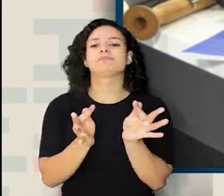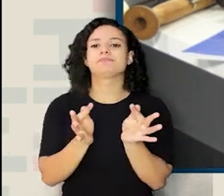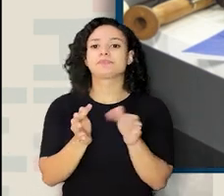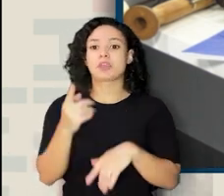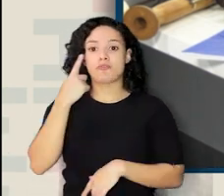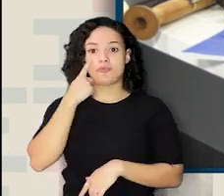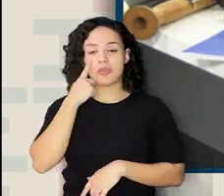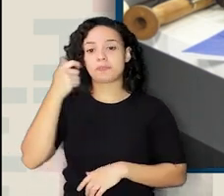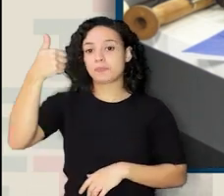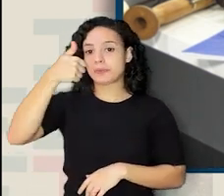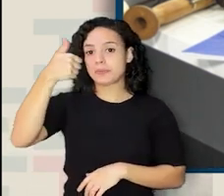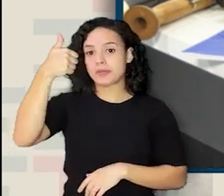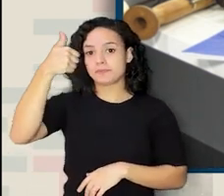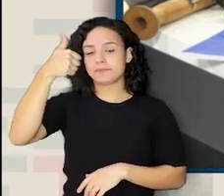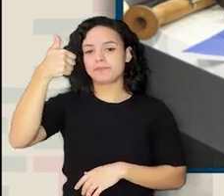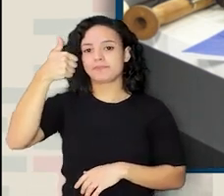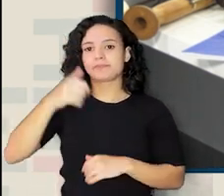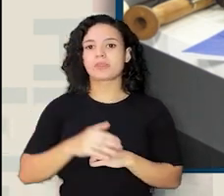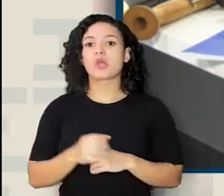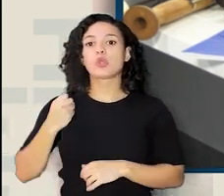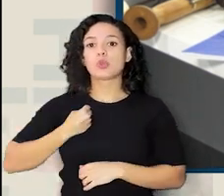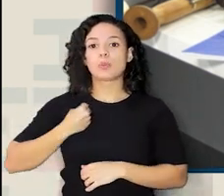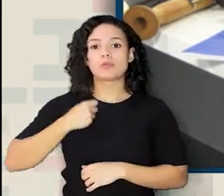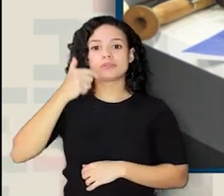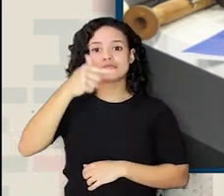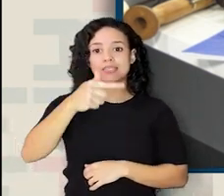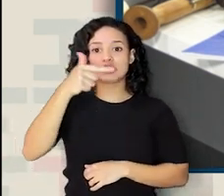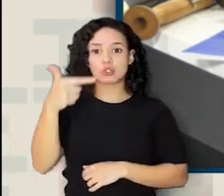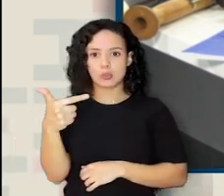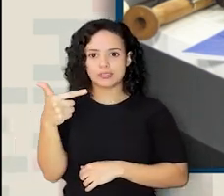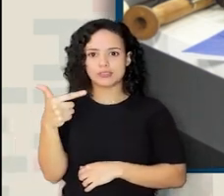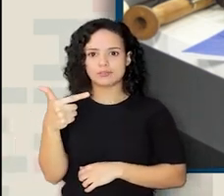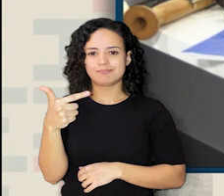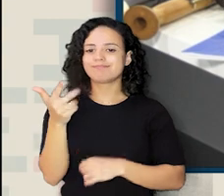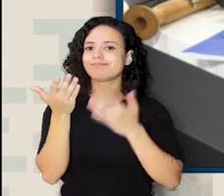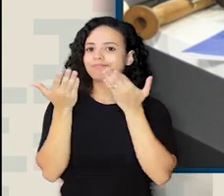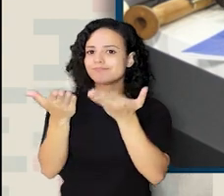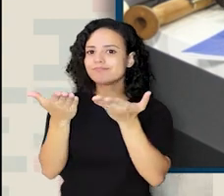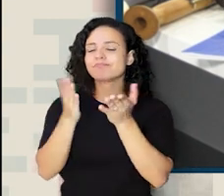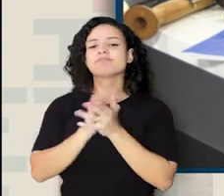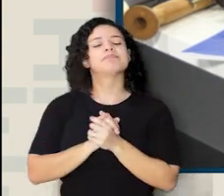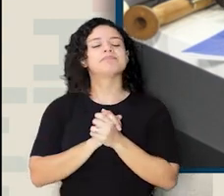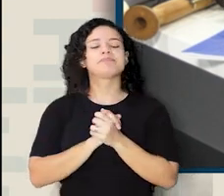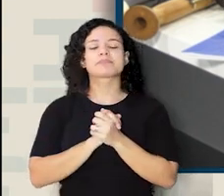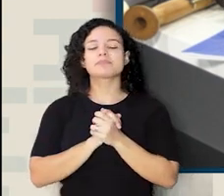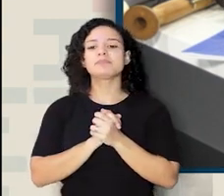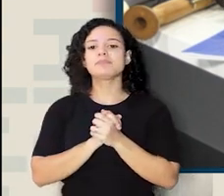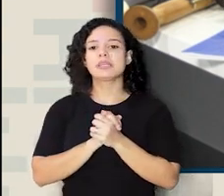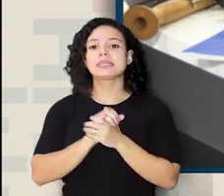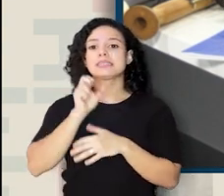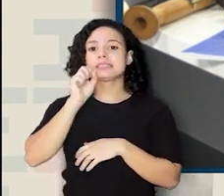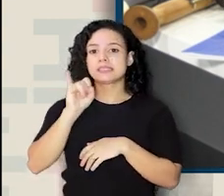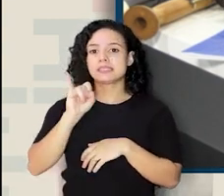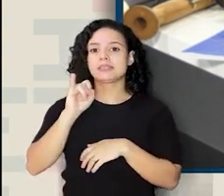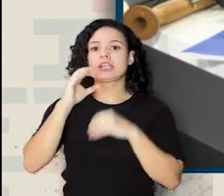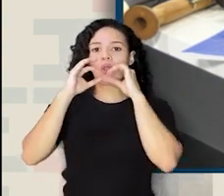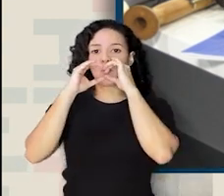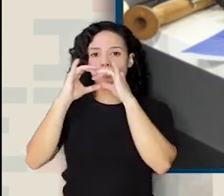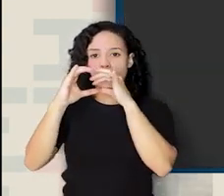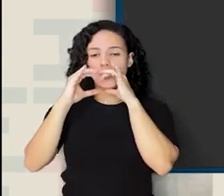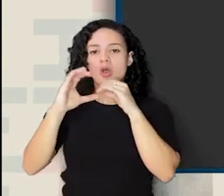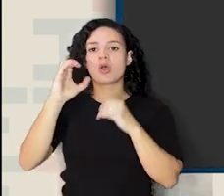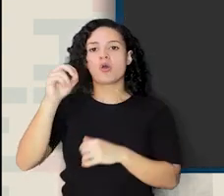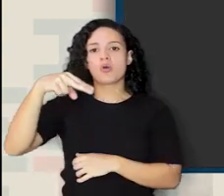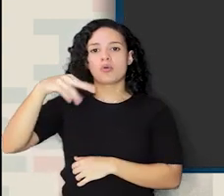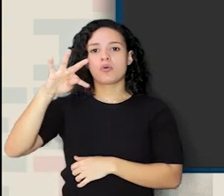trechos, né? Essa primeira, o número 72, que está no slide, por exemplo, ele está aí.